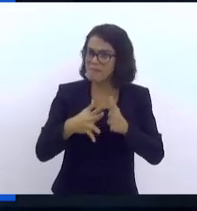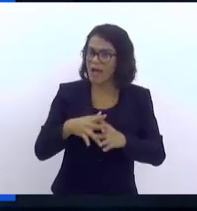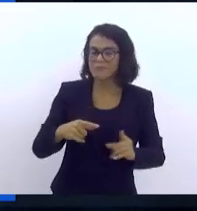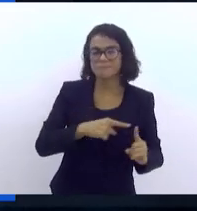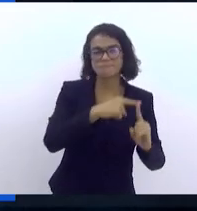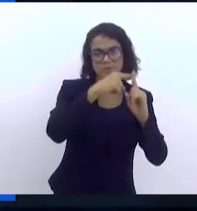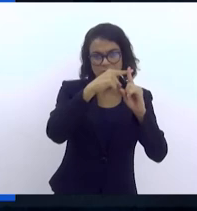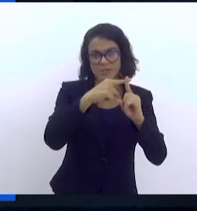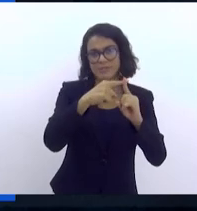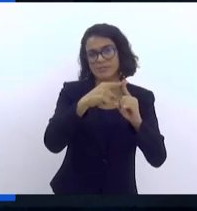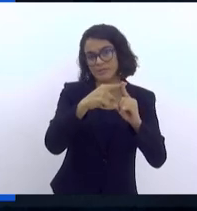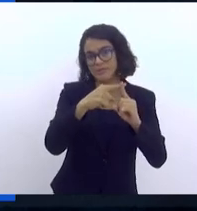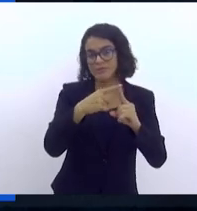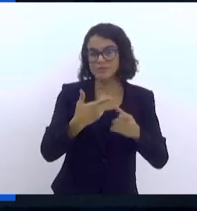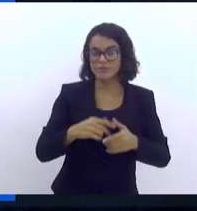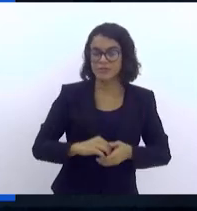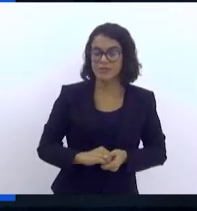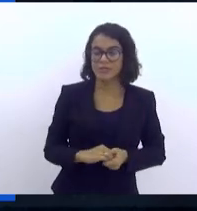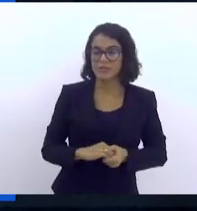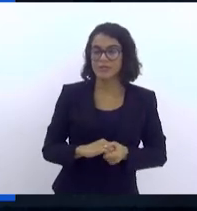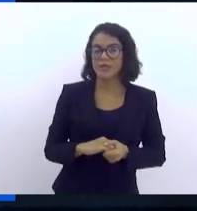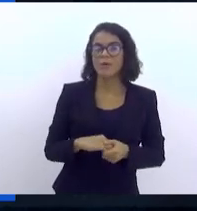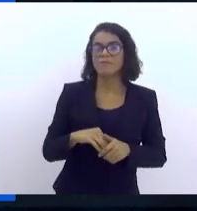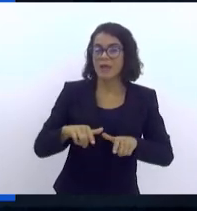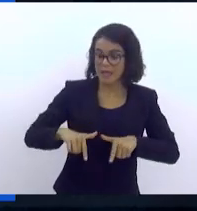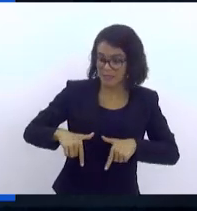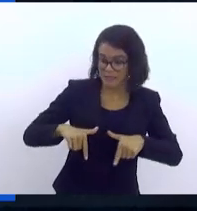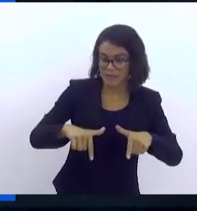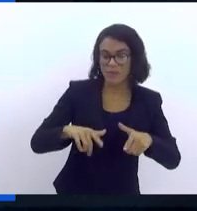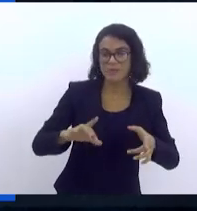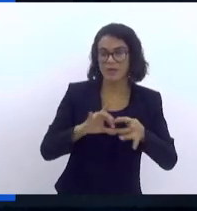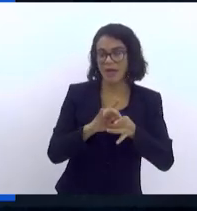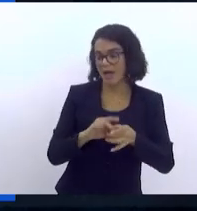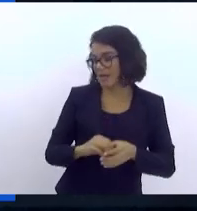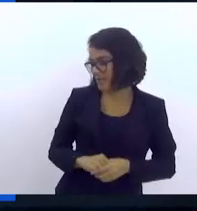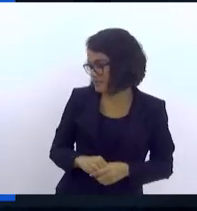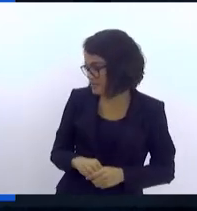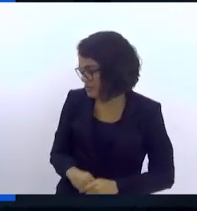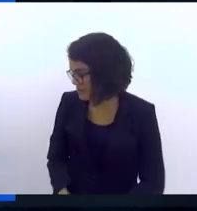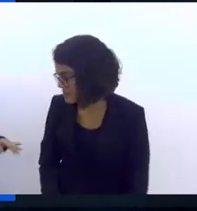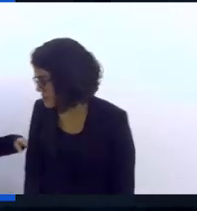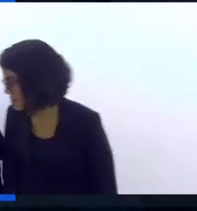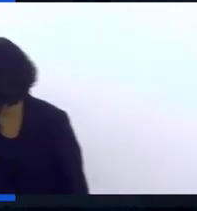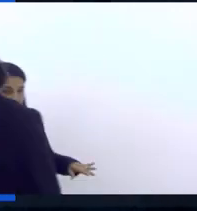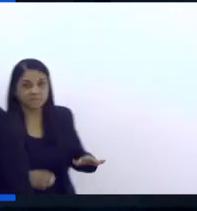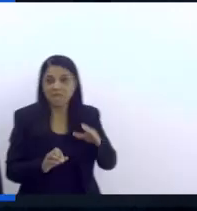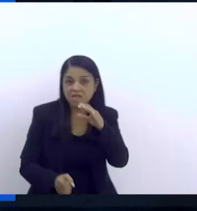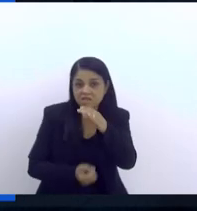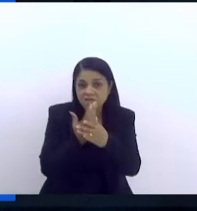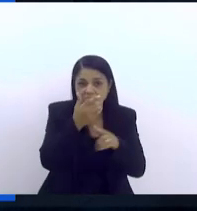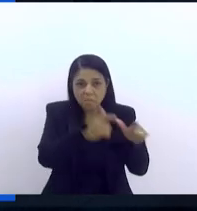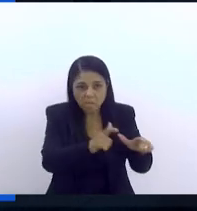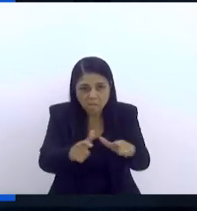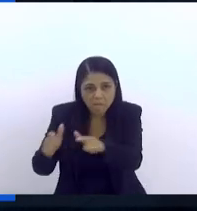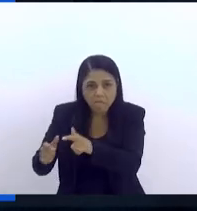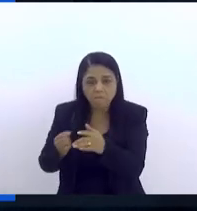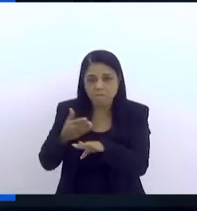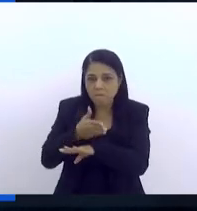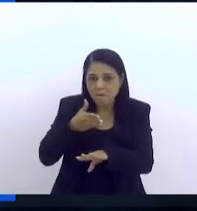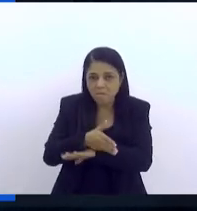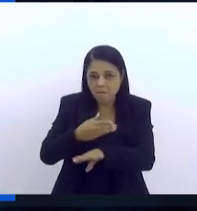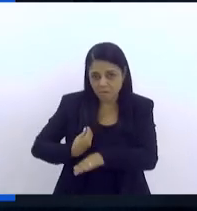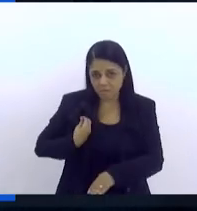positivos de fazer esse tipo de atuação em conjunto E também criando esses espaços de participação